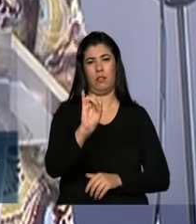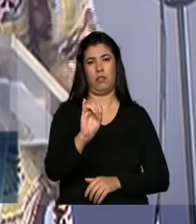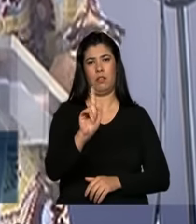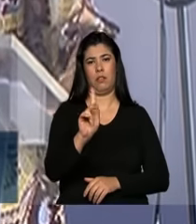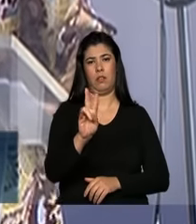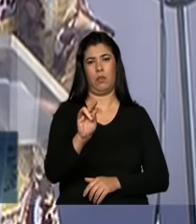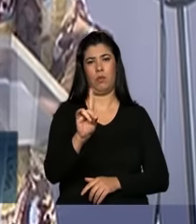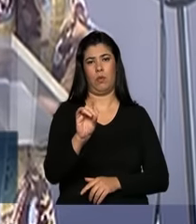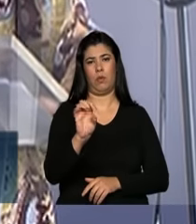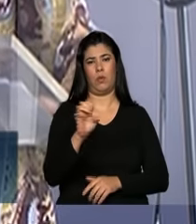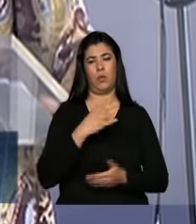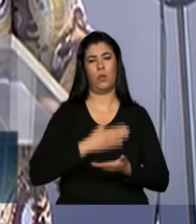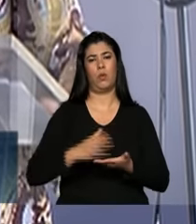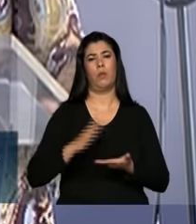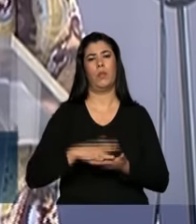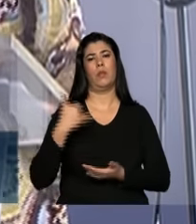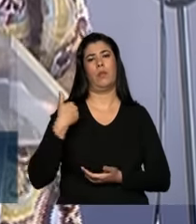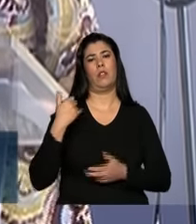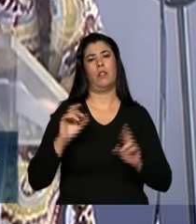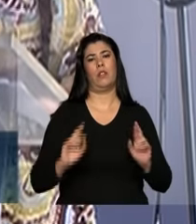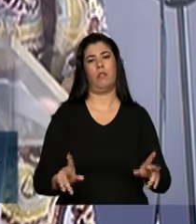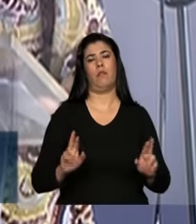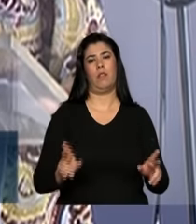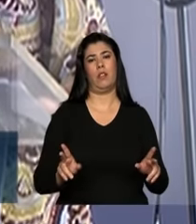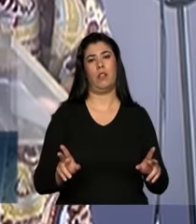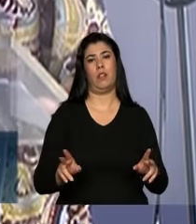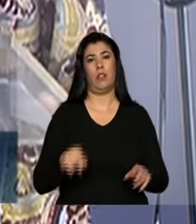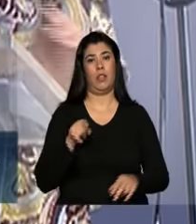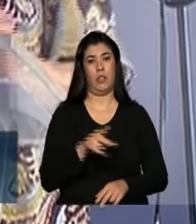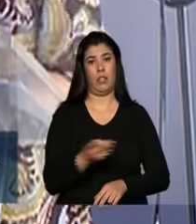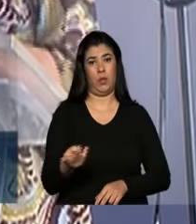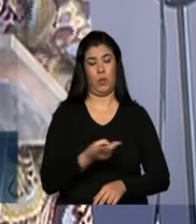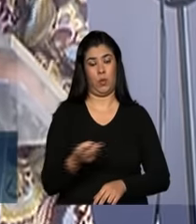diferentes. Uma boa creche,